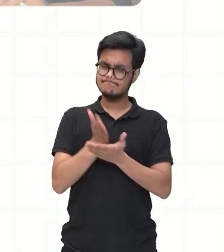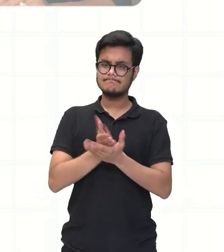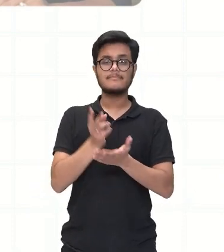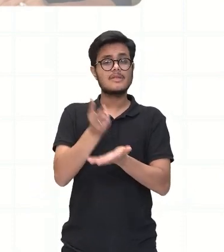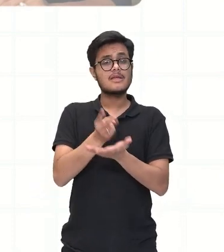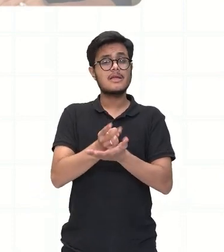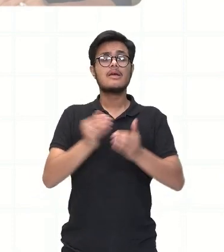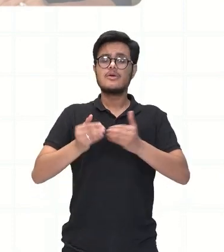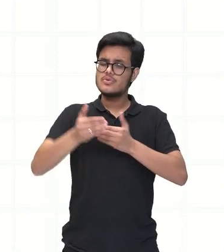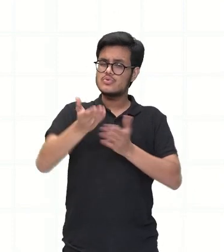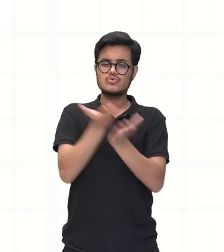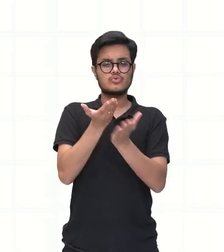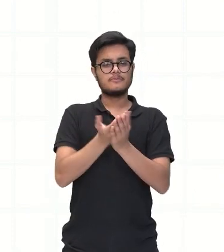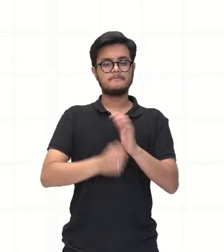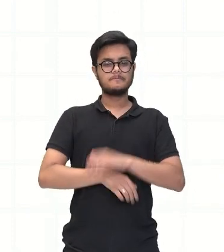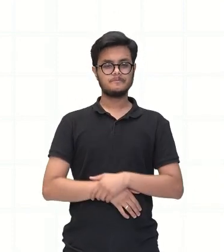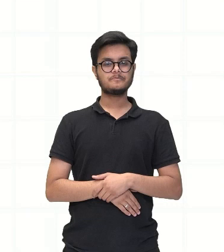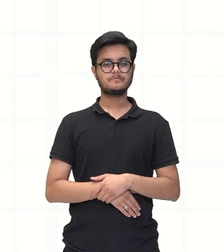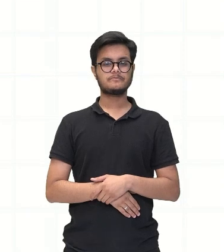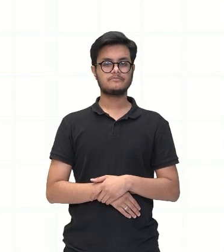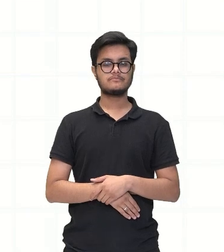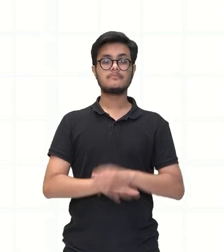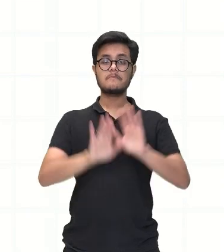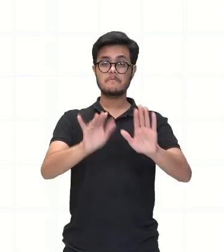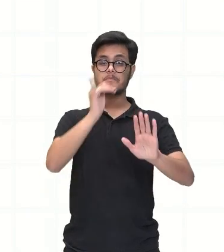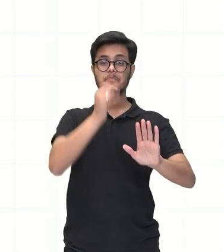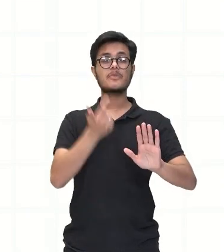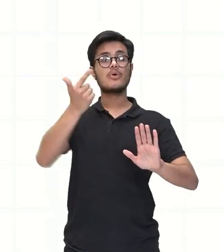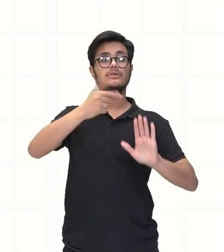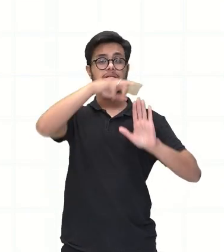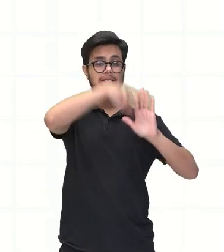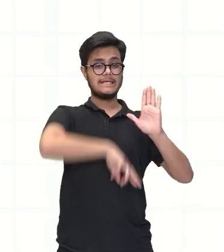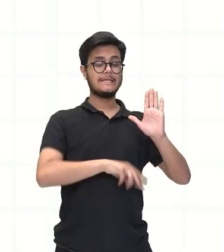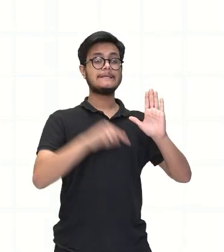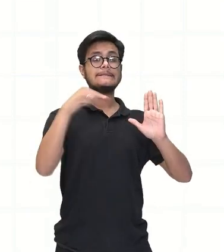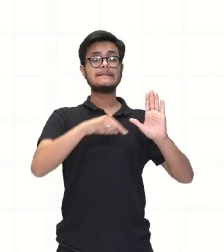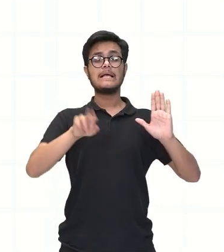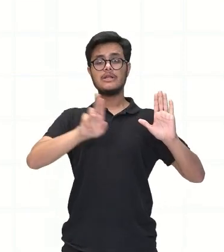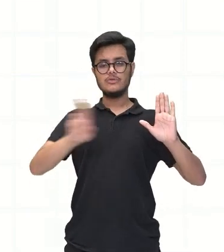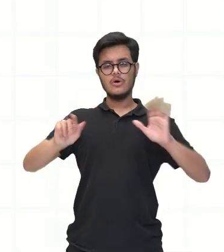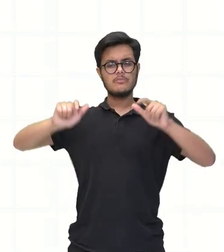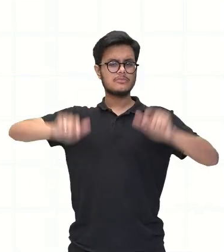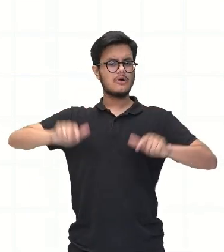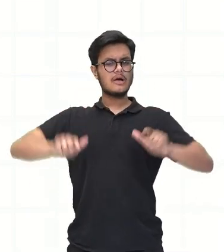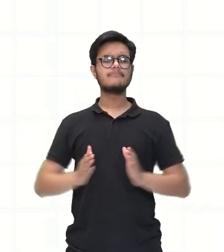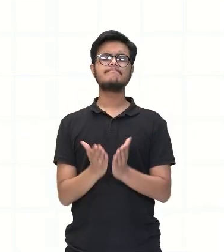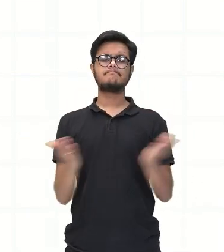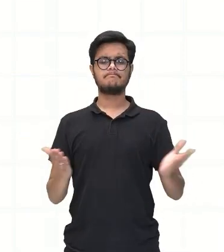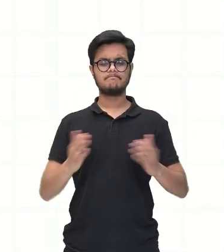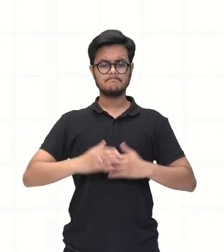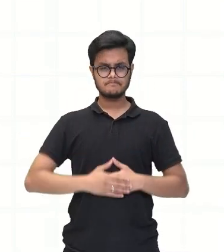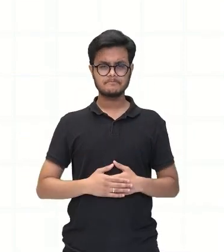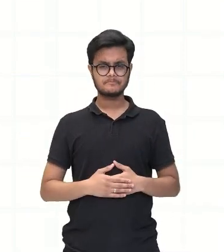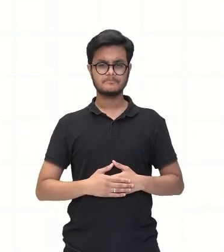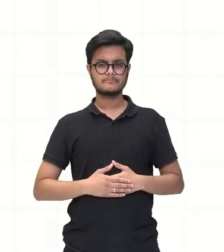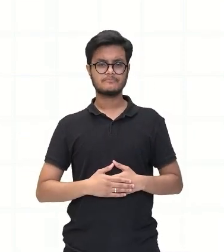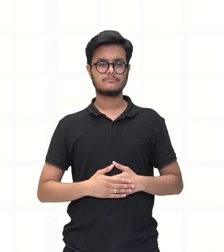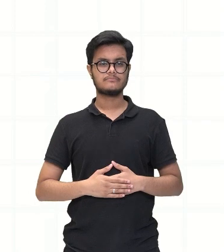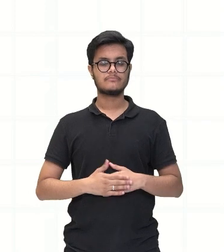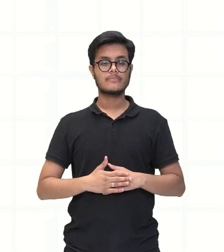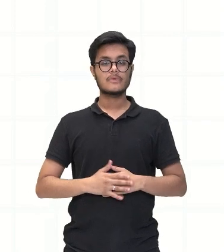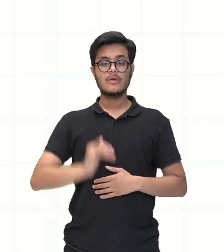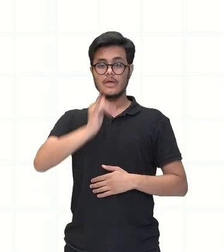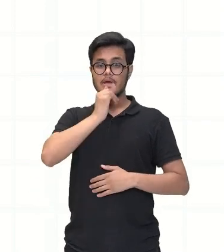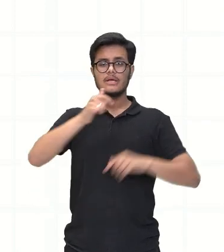vamos aqui, ó, para mais uma regra. Nos nomes de lugares. Nome de lugares. Também